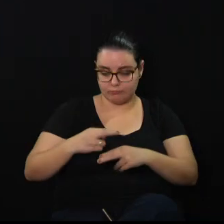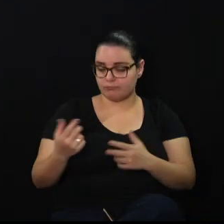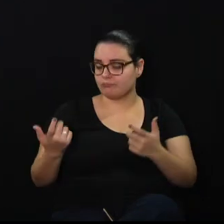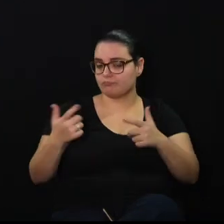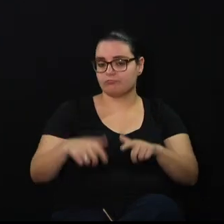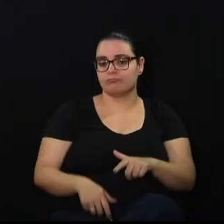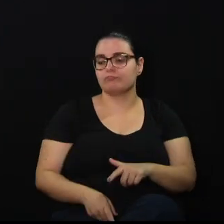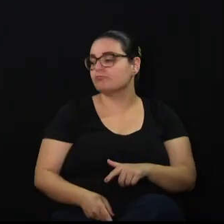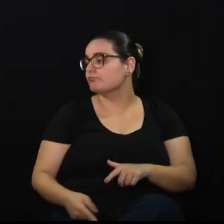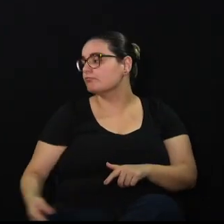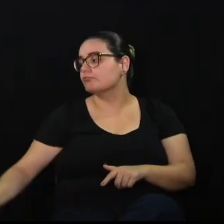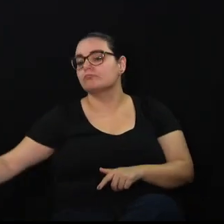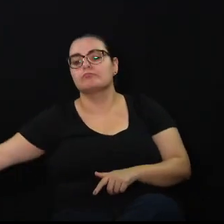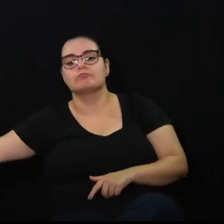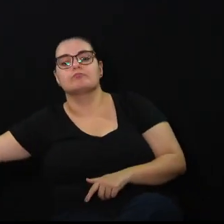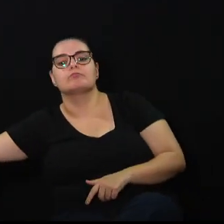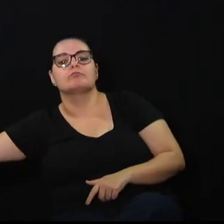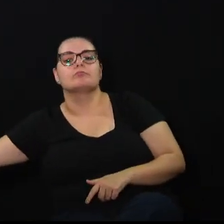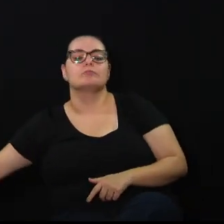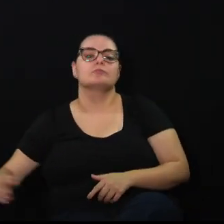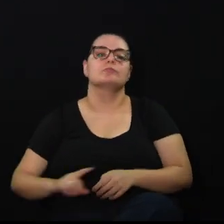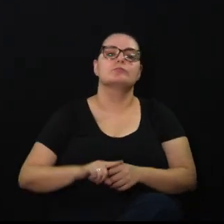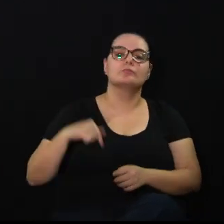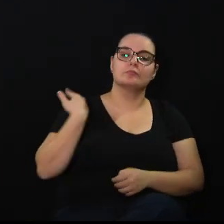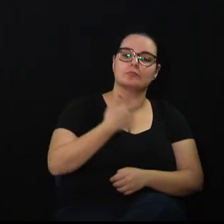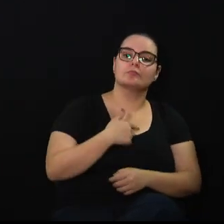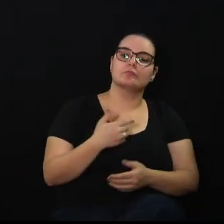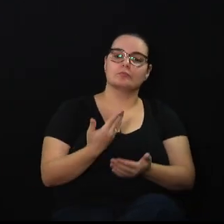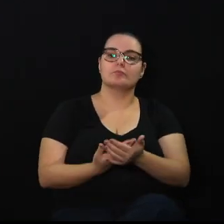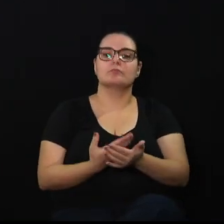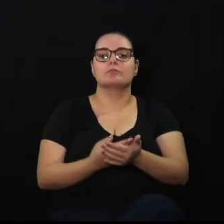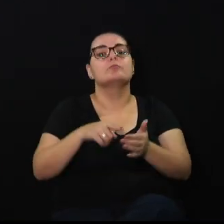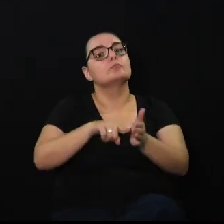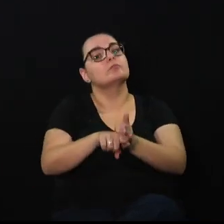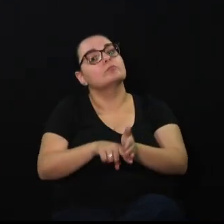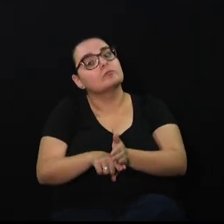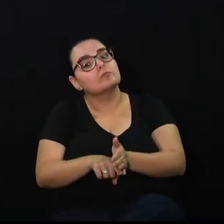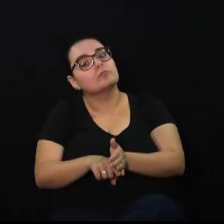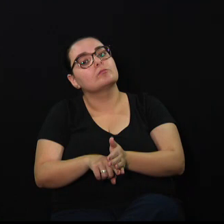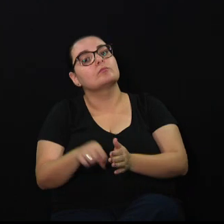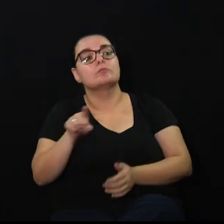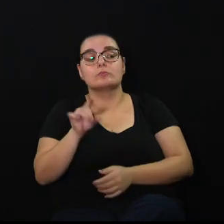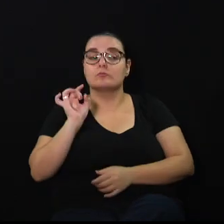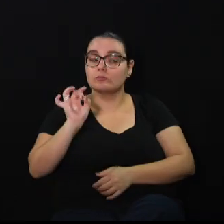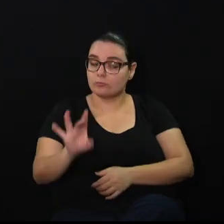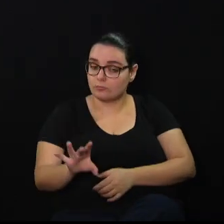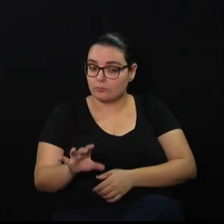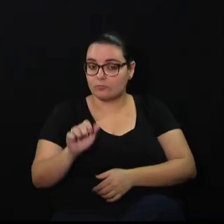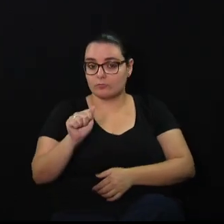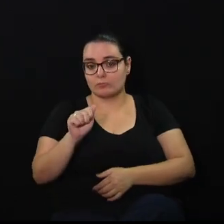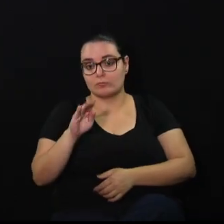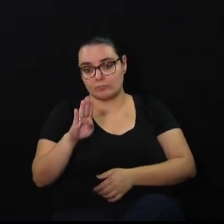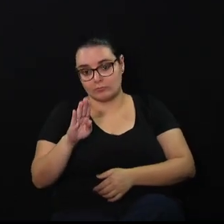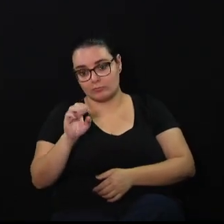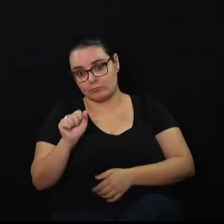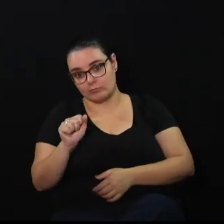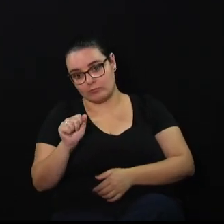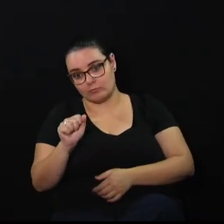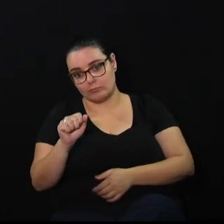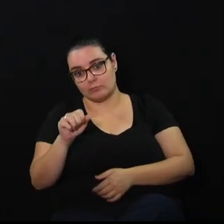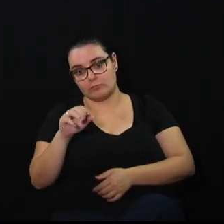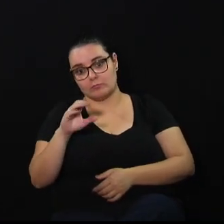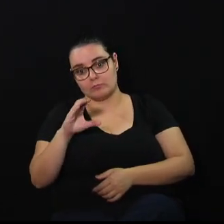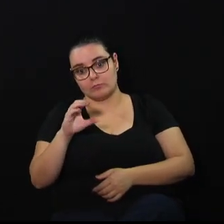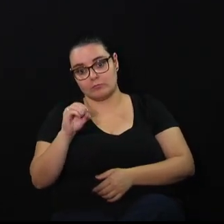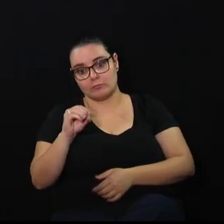pondera ea gente quando eu digo são os estudos está no grupo abra cadabra am que é uma